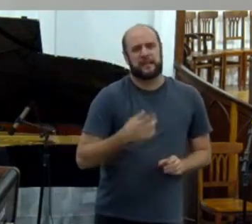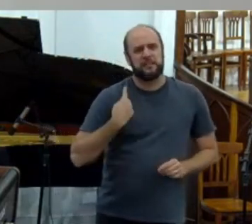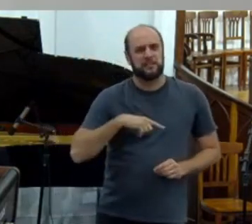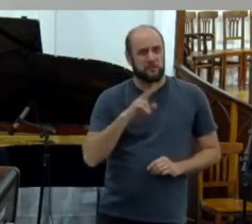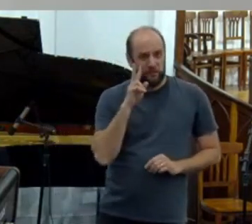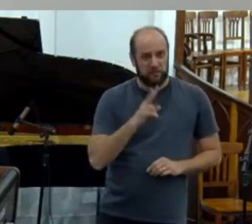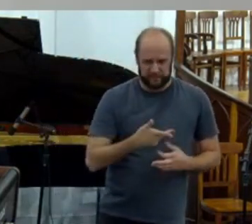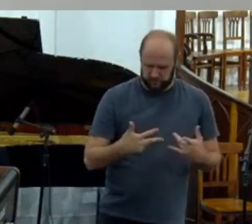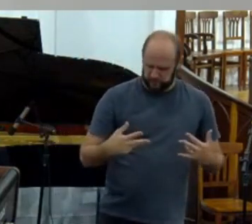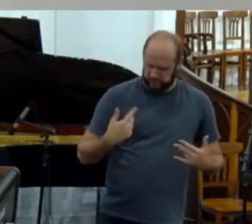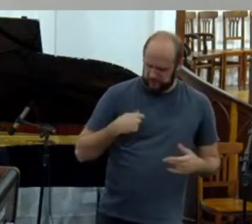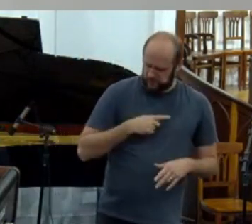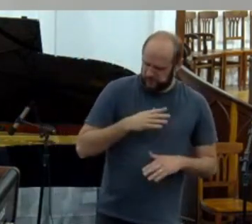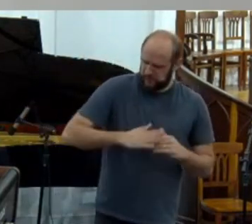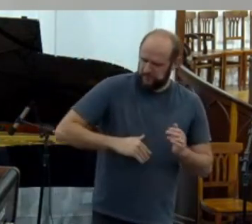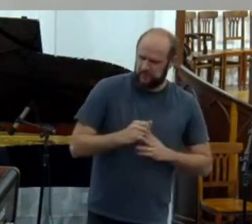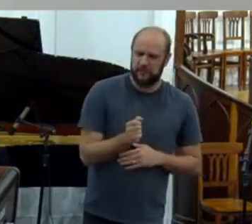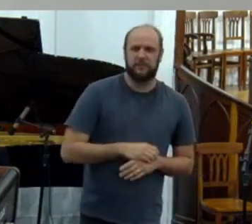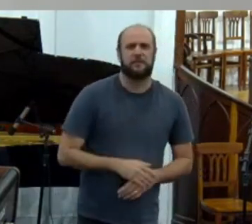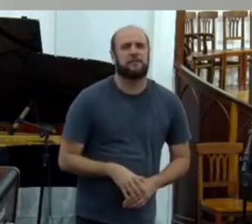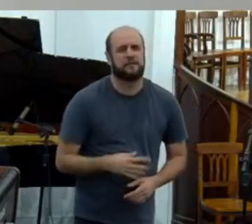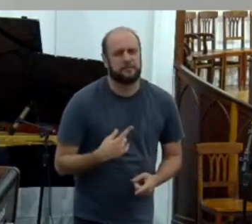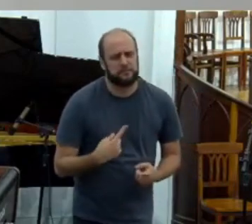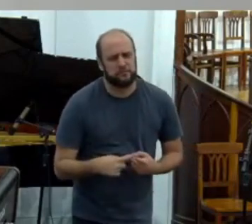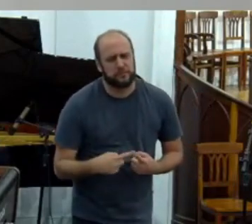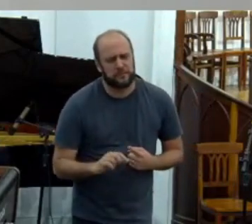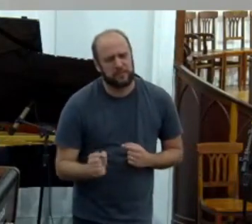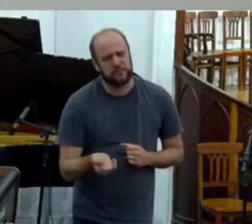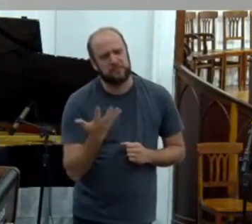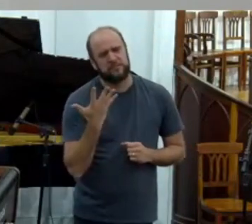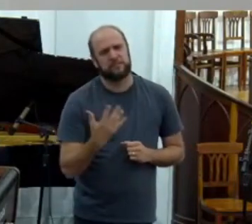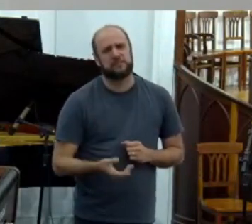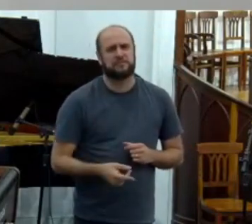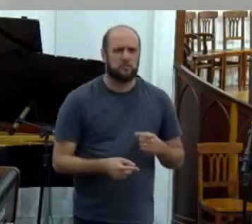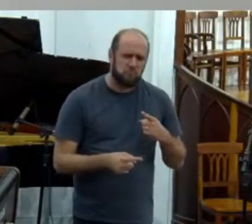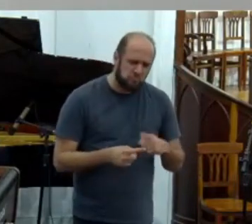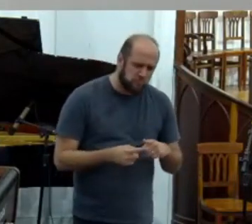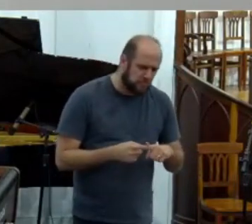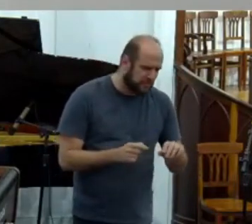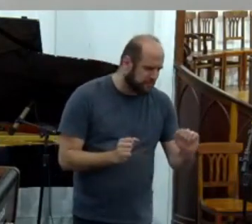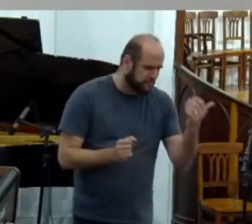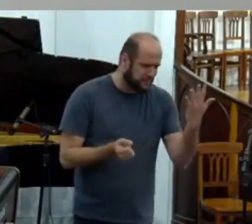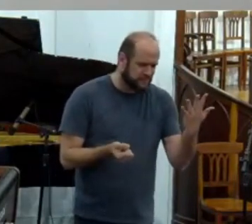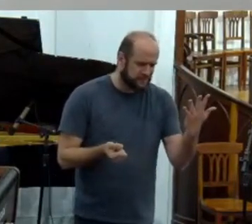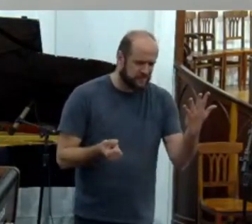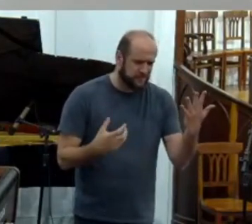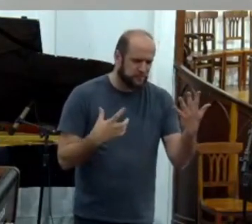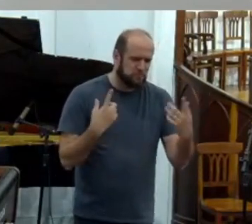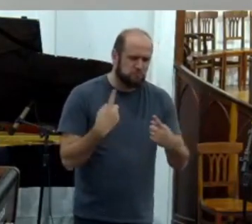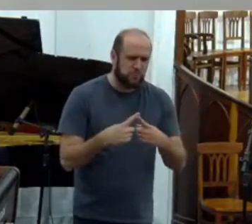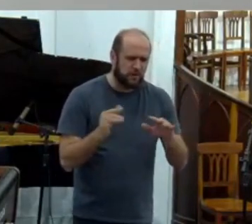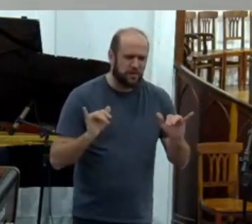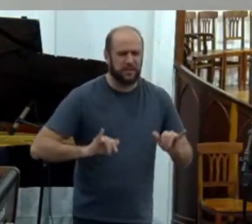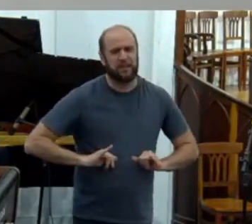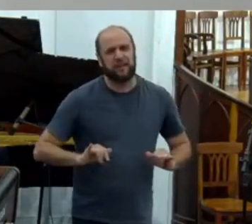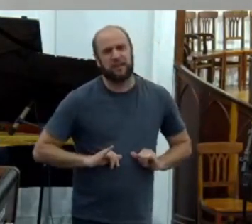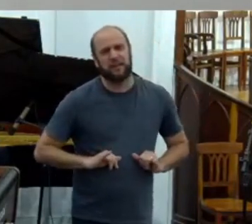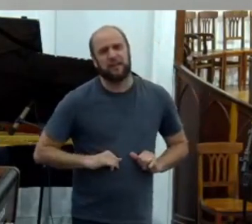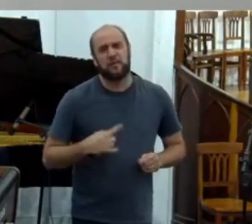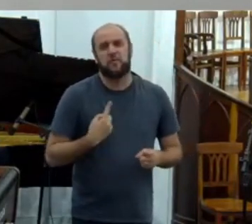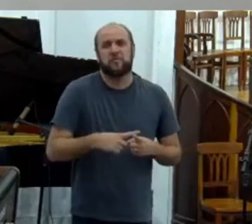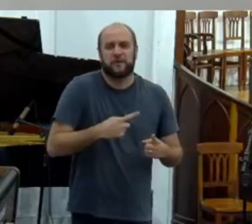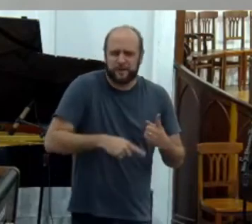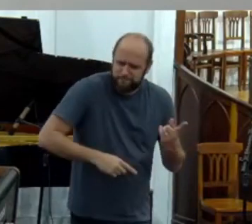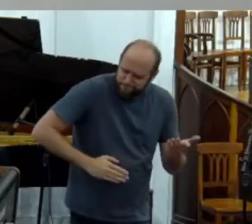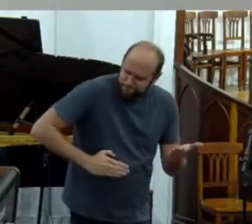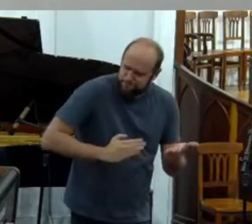assim, por que isso aconteceu em minha vida? Por que esse evento recaiu sobre mim? Por que eu estou